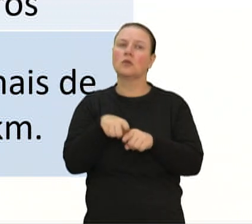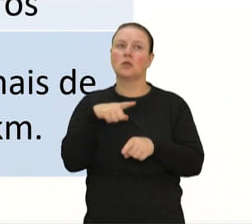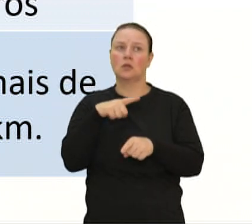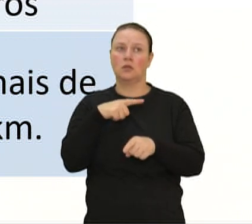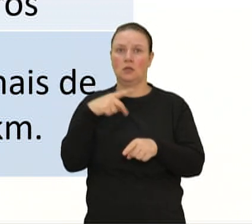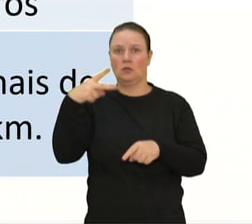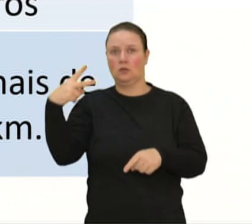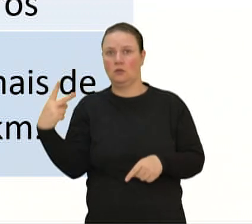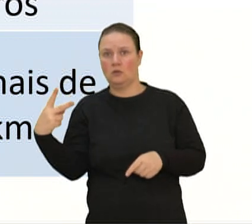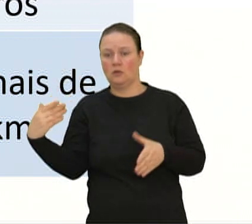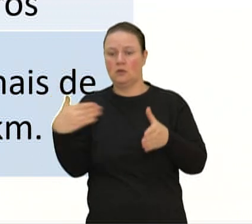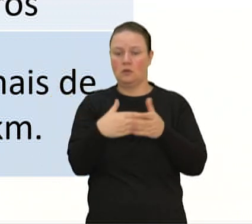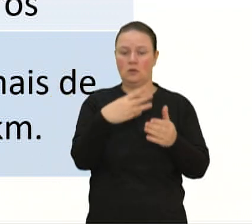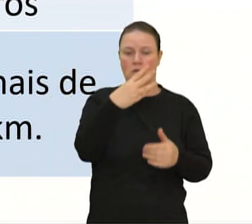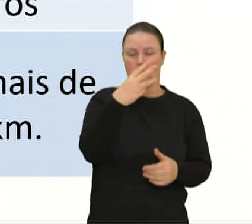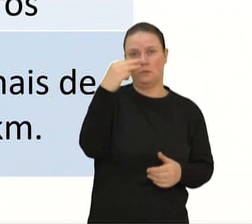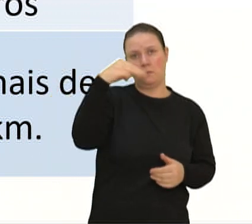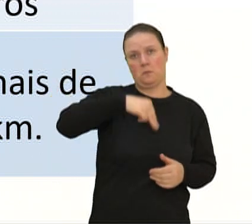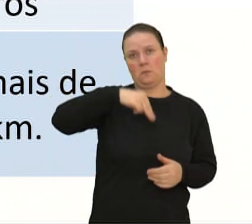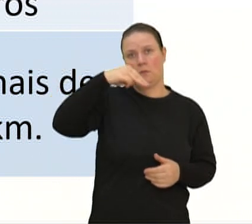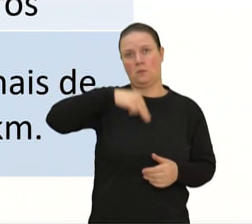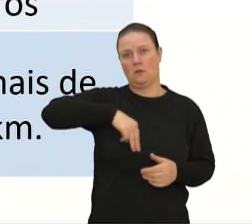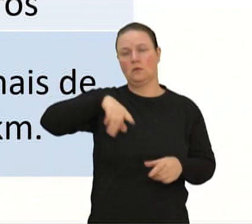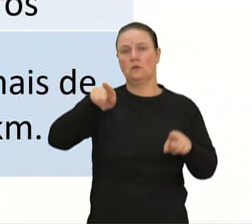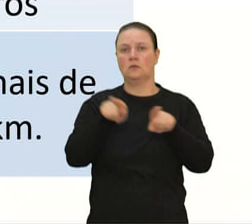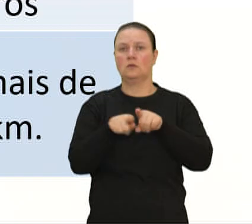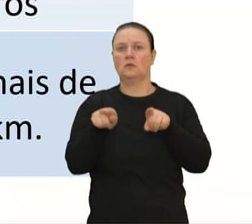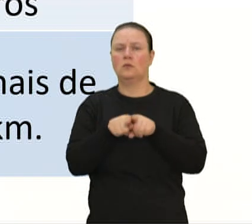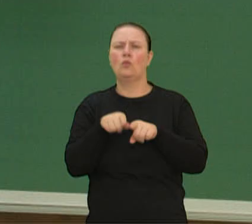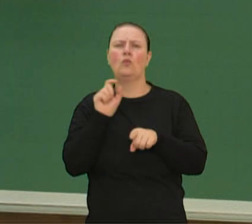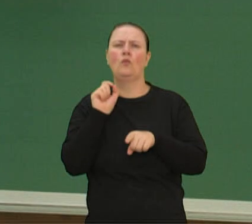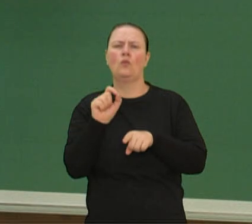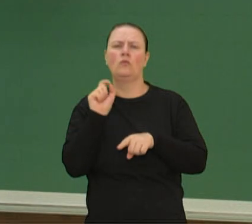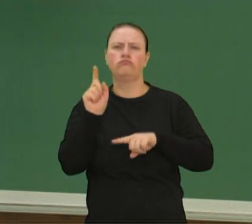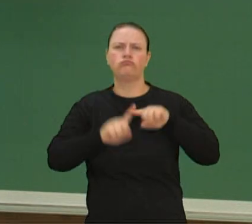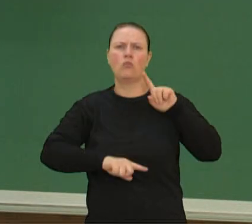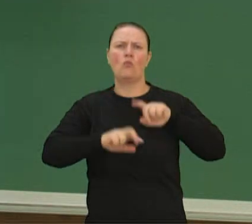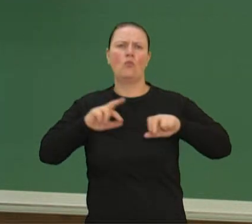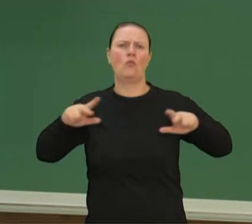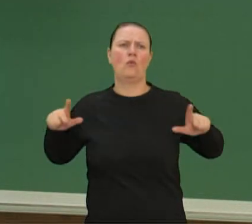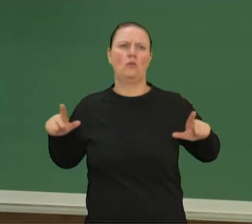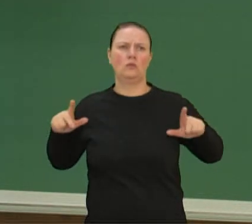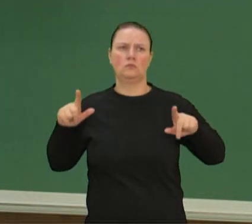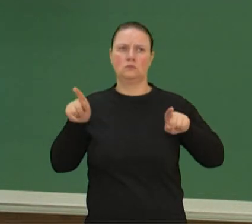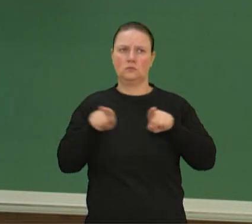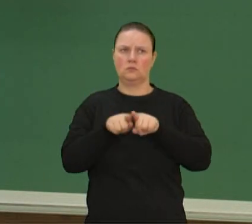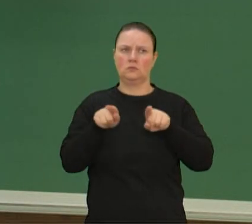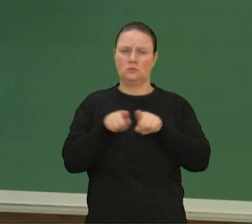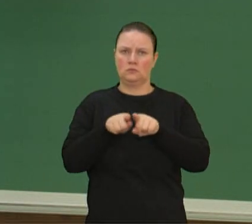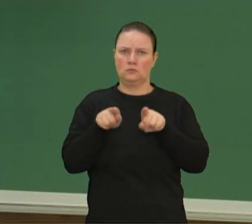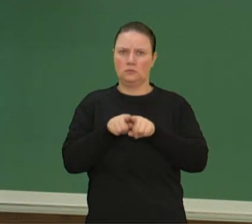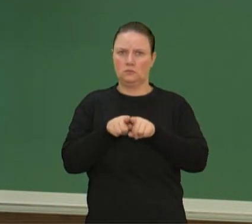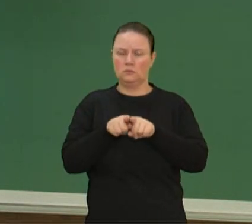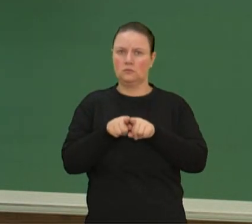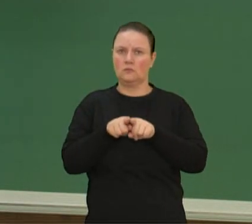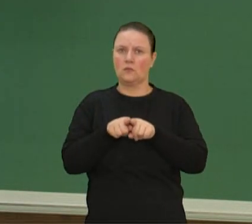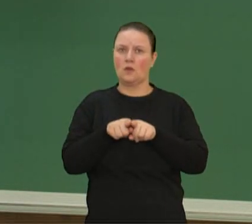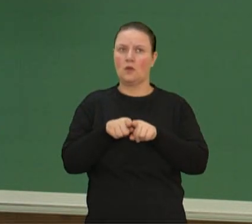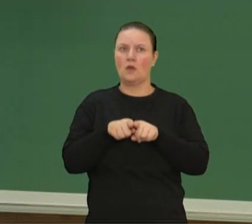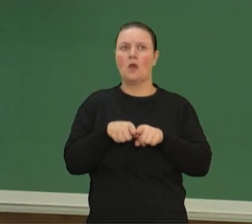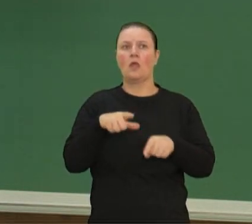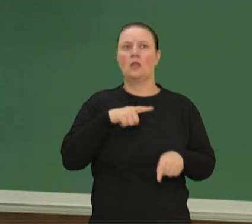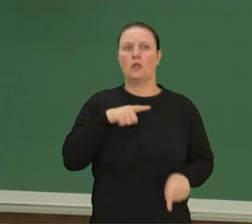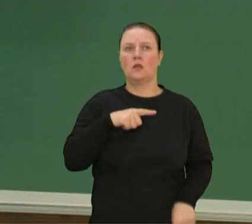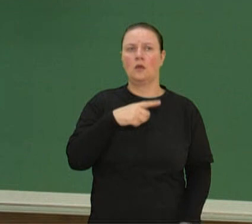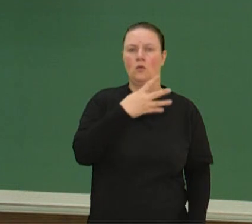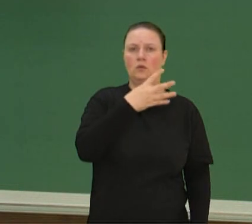2 a 3 minutos. Então, nós temos a produção de lactato como produto do metabolismo, corridas de 400, 800 ou 1.000